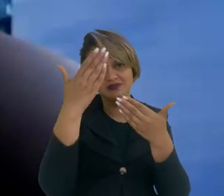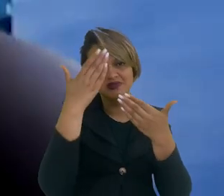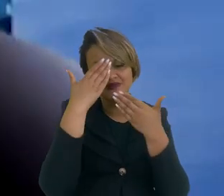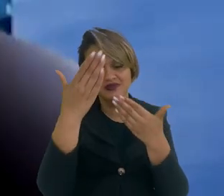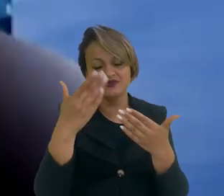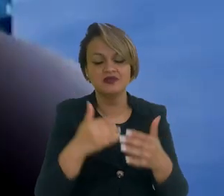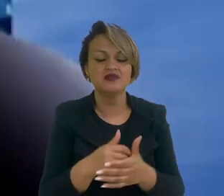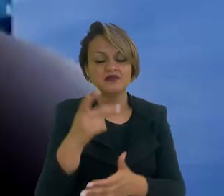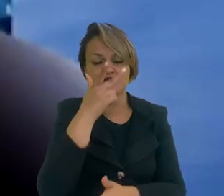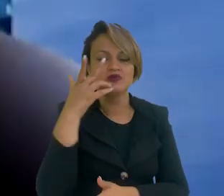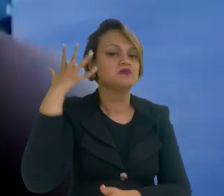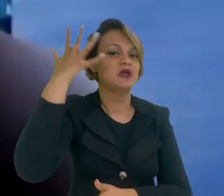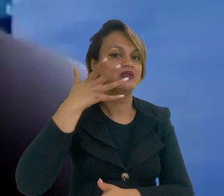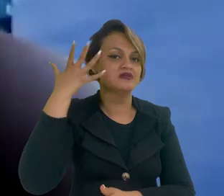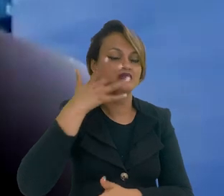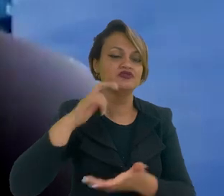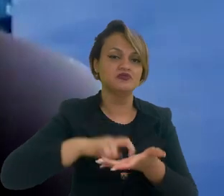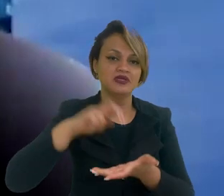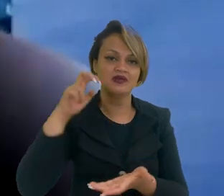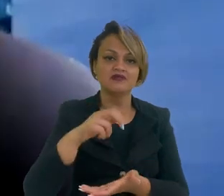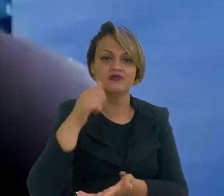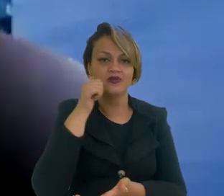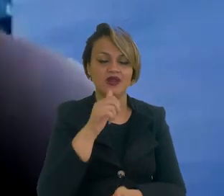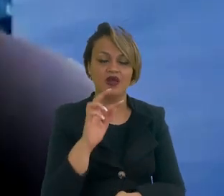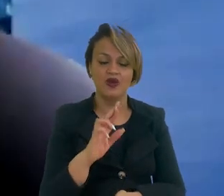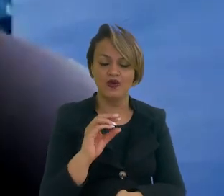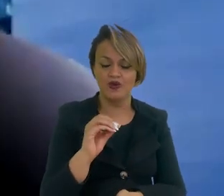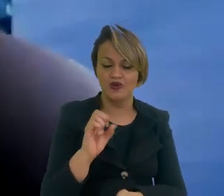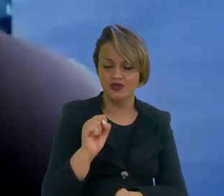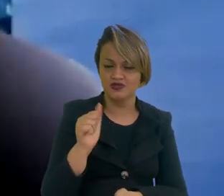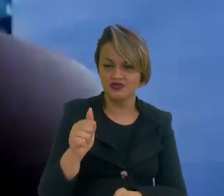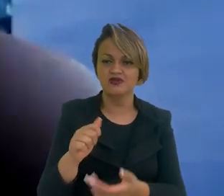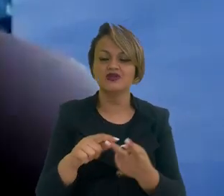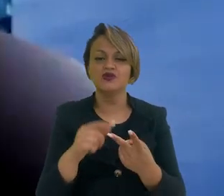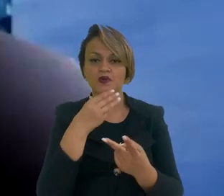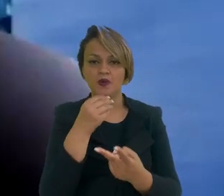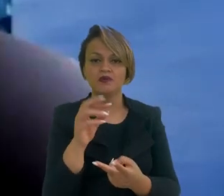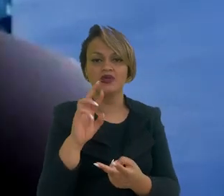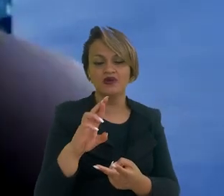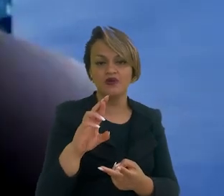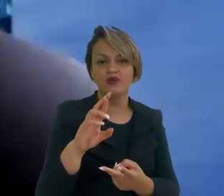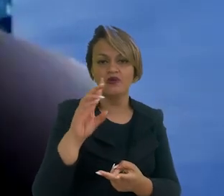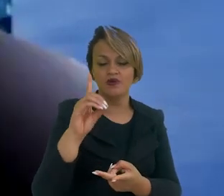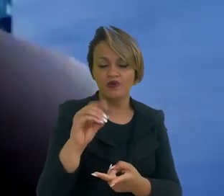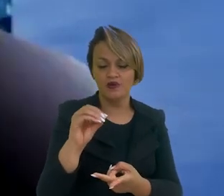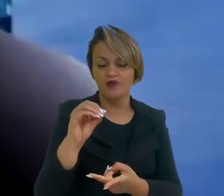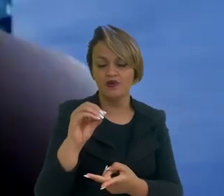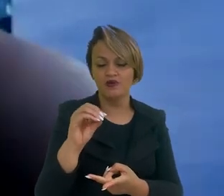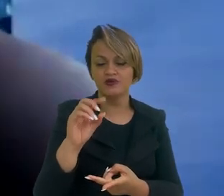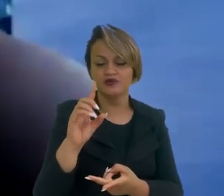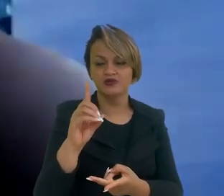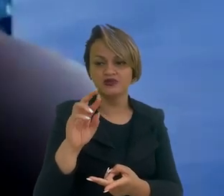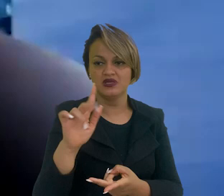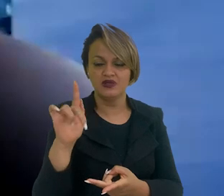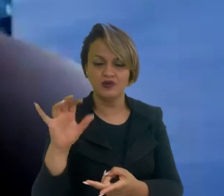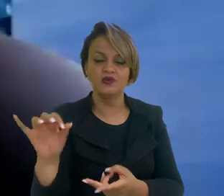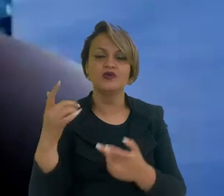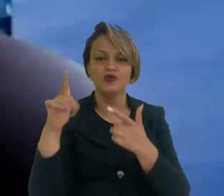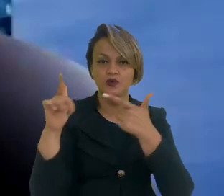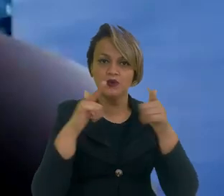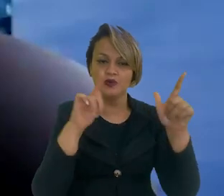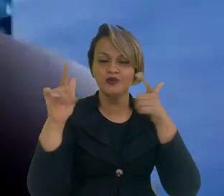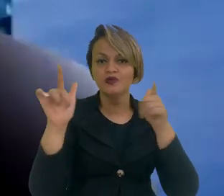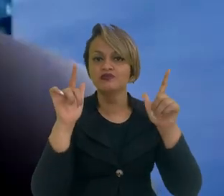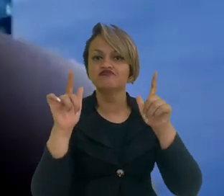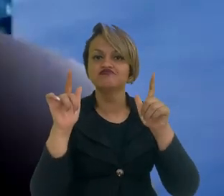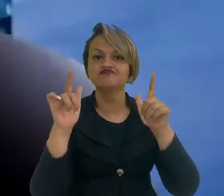muito nos honra nesta manhã e terá nos agradecimentos meus cumprimentos palestras amanhã Professor Rosa Neri e é o